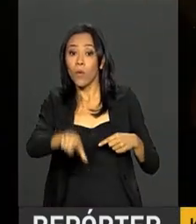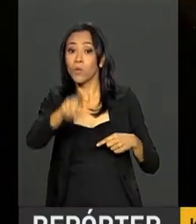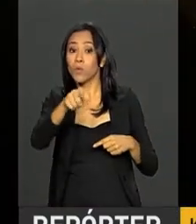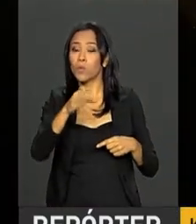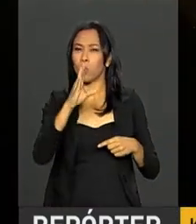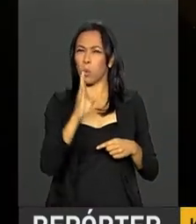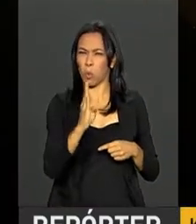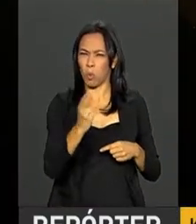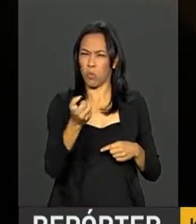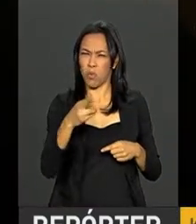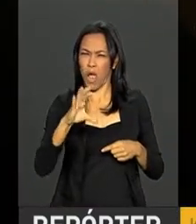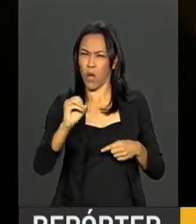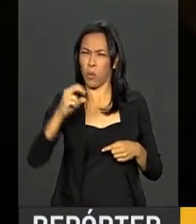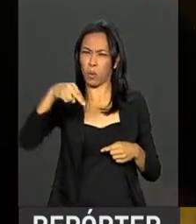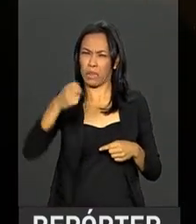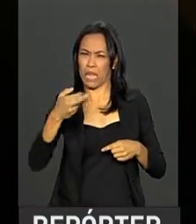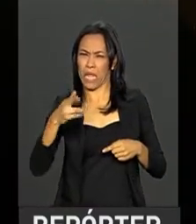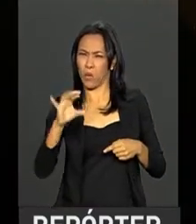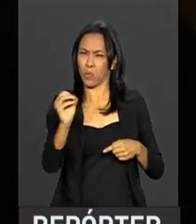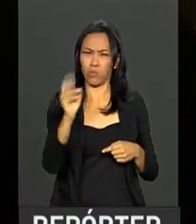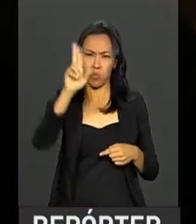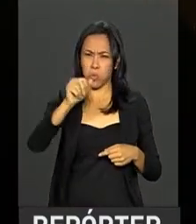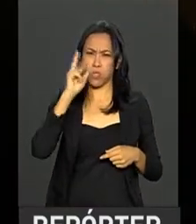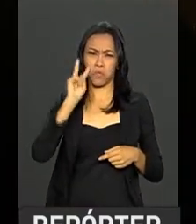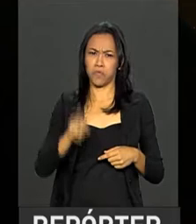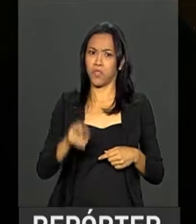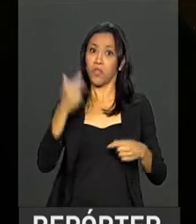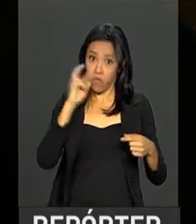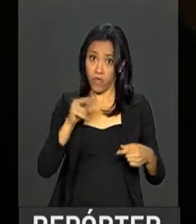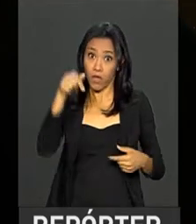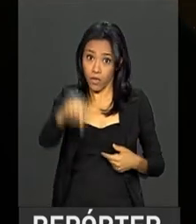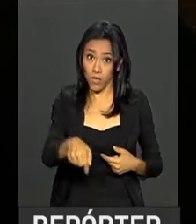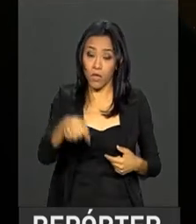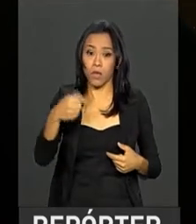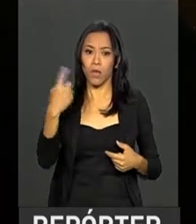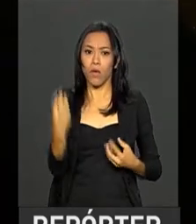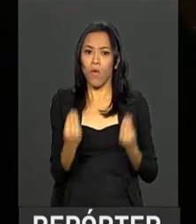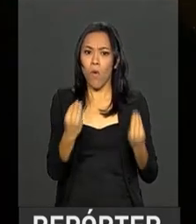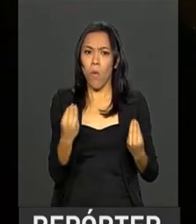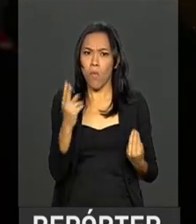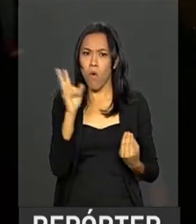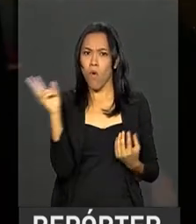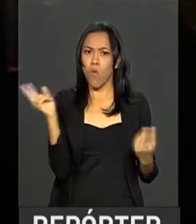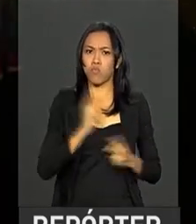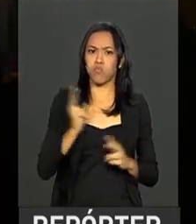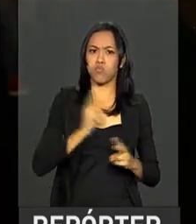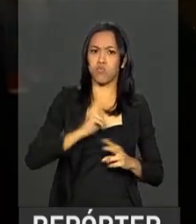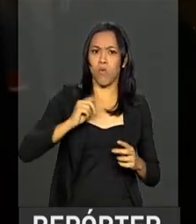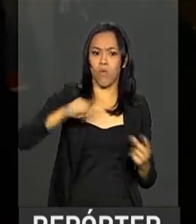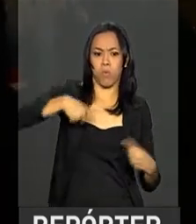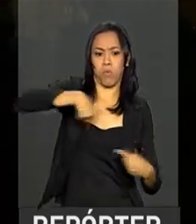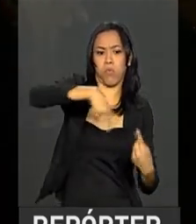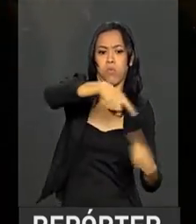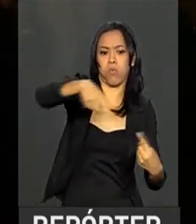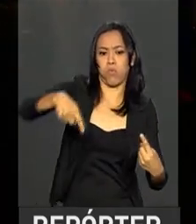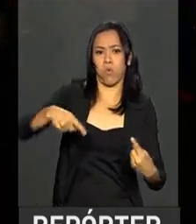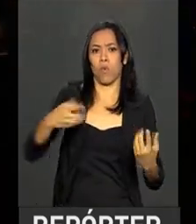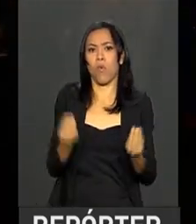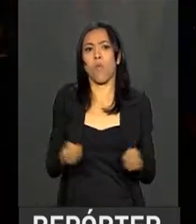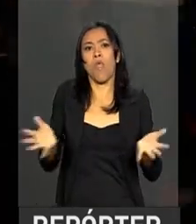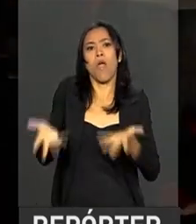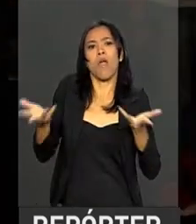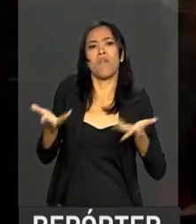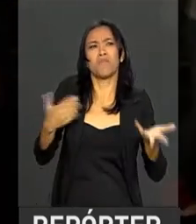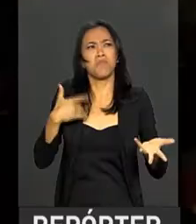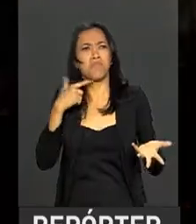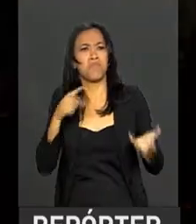do buraco negro, eu nunca tinha visto e eu vi aqui, porque, tipo assim, uma correnteza mais forte, ela pode descer mais rápido do que as leves.